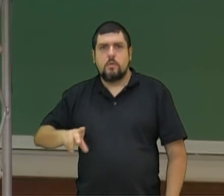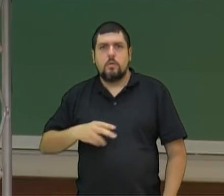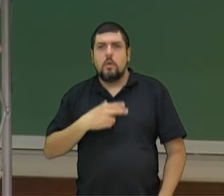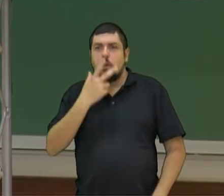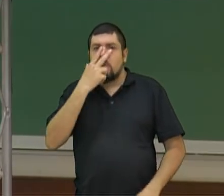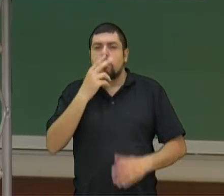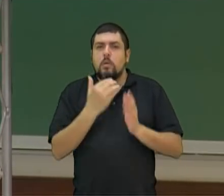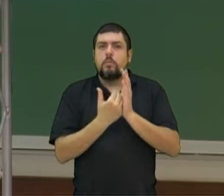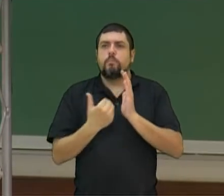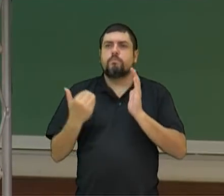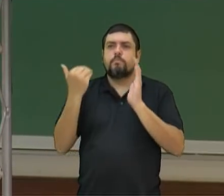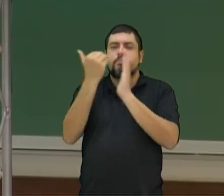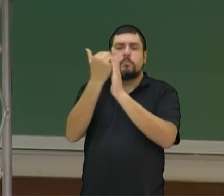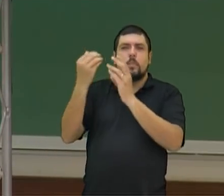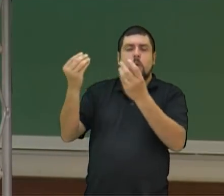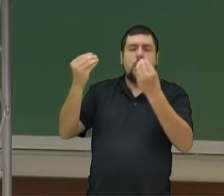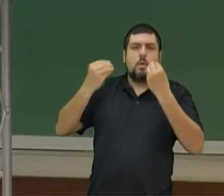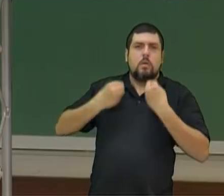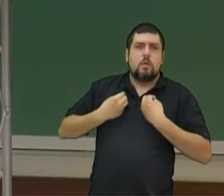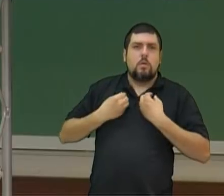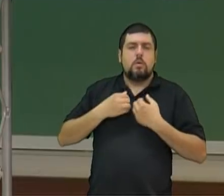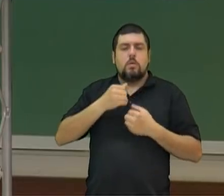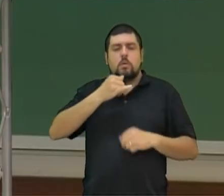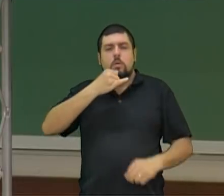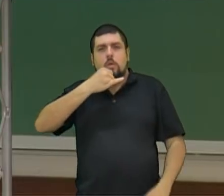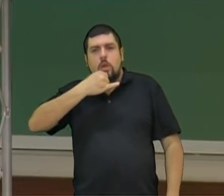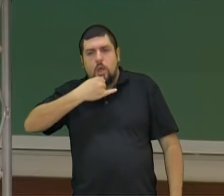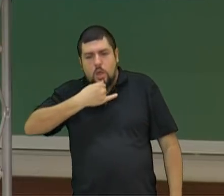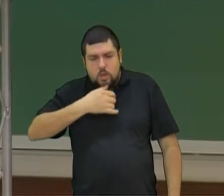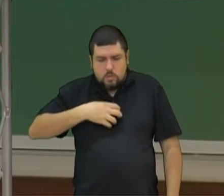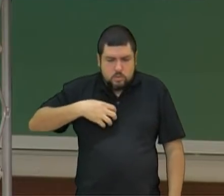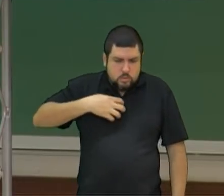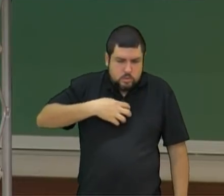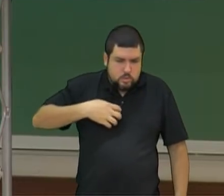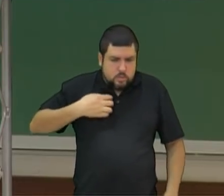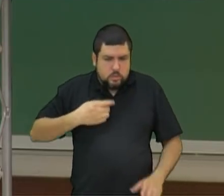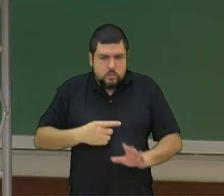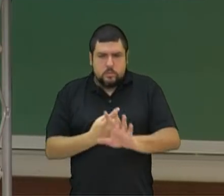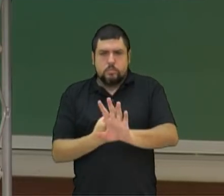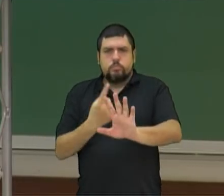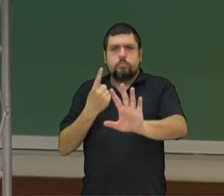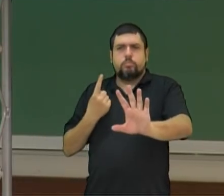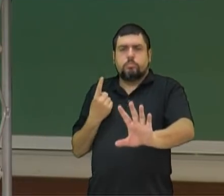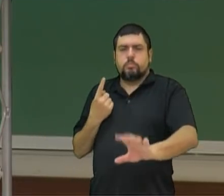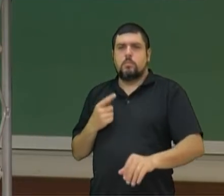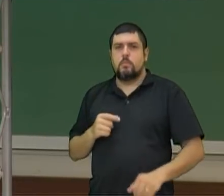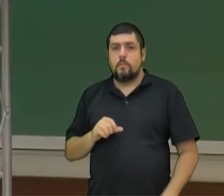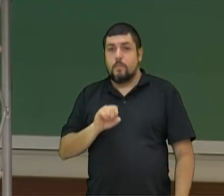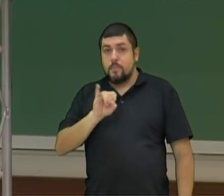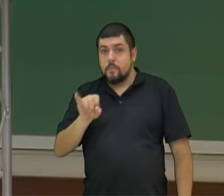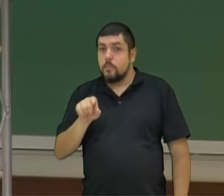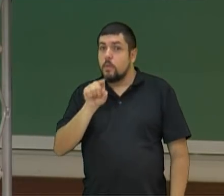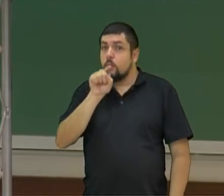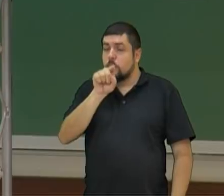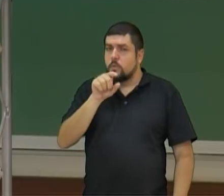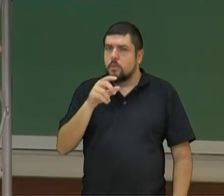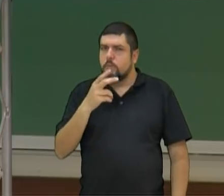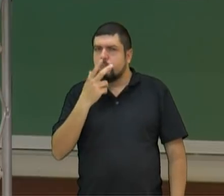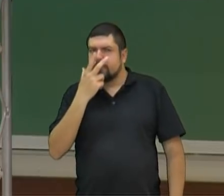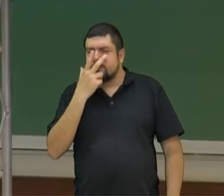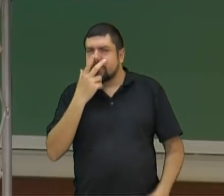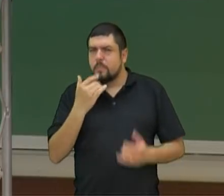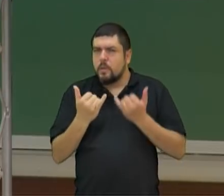maior que deixa ela triste, desanimada, querendo ficar sozinha. Por isso, se você está passando por uma situação parecida